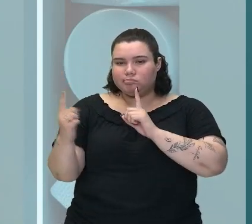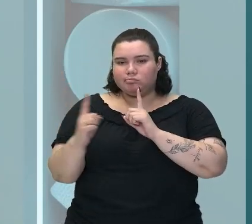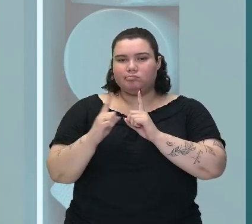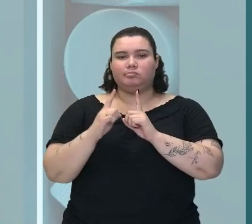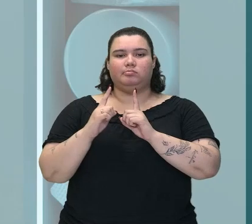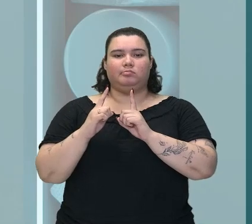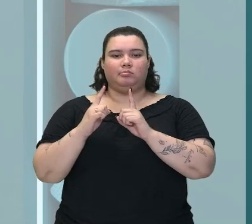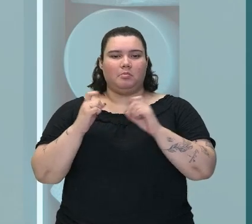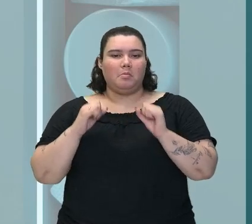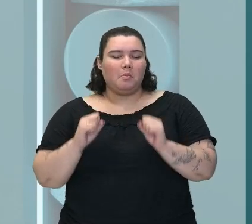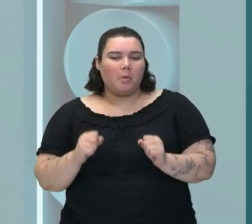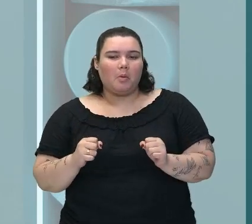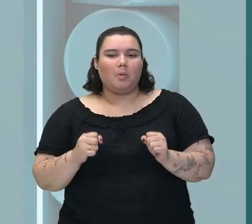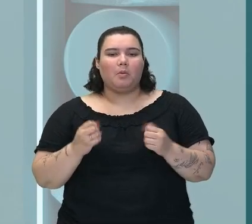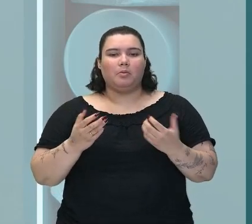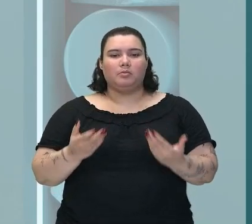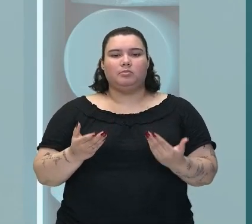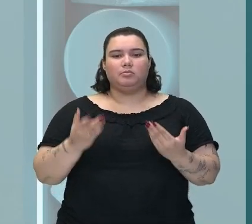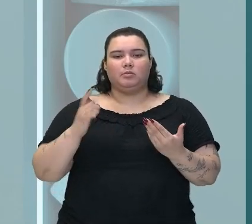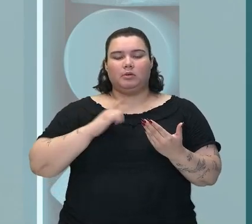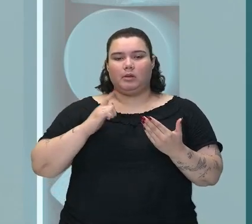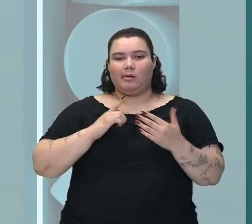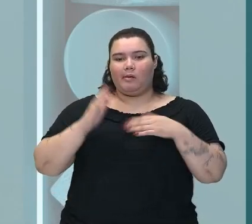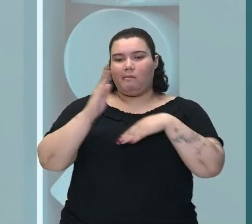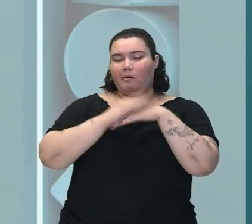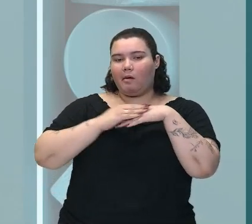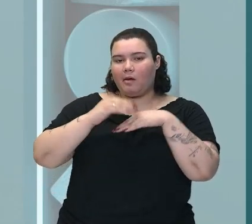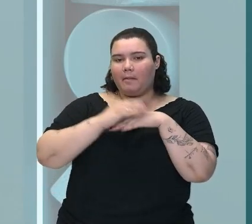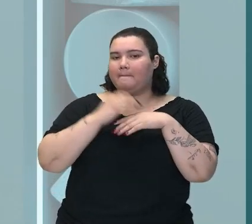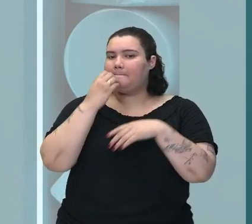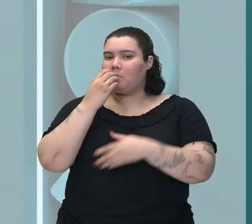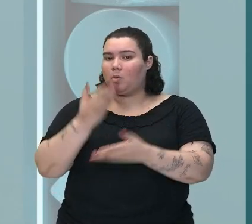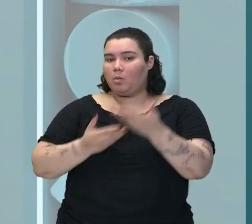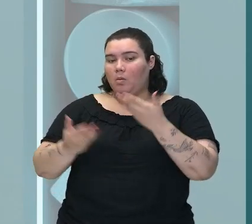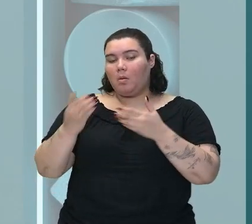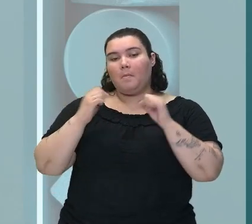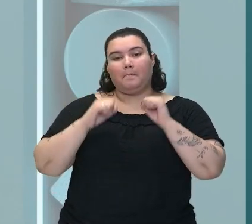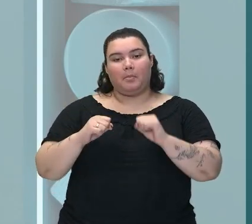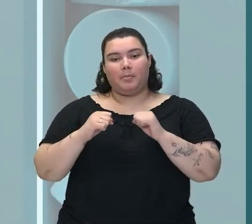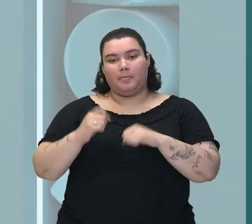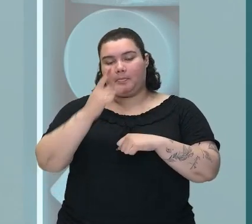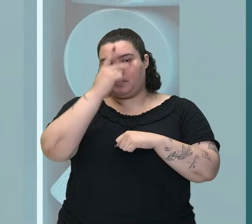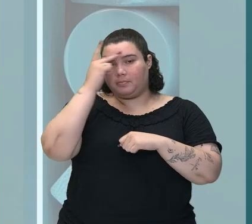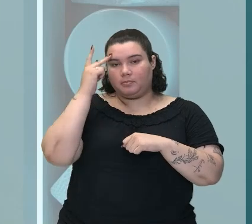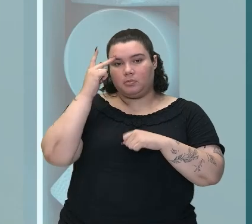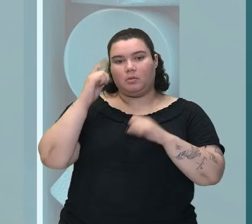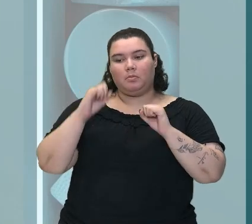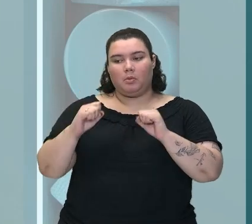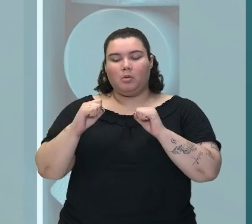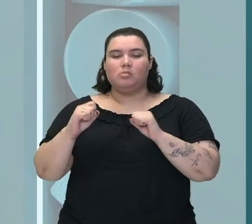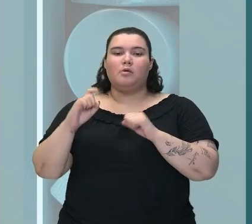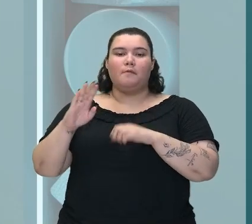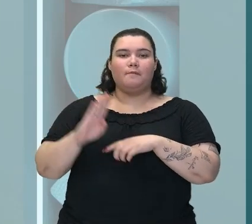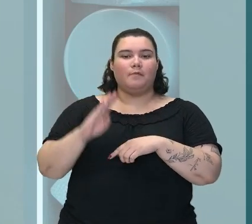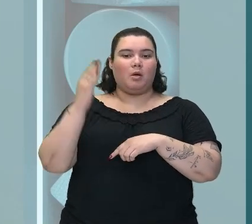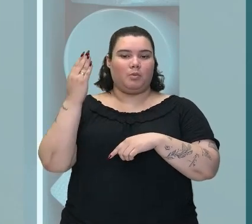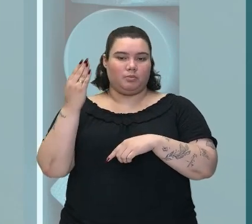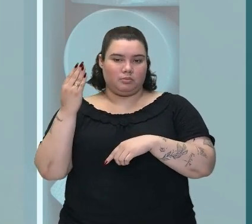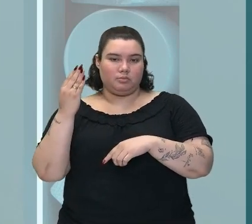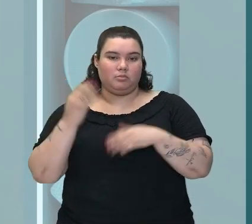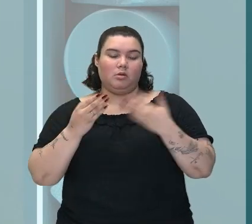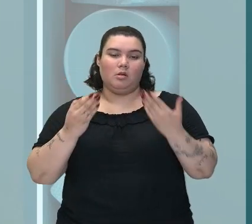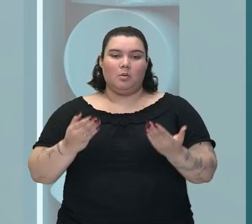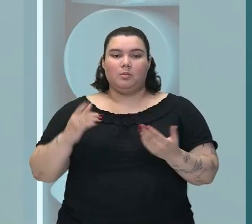você pode ter feito algo bom por ela, pode ser aquela que um dia vai te apedrejar. Então essas reflexões a gente